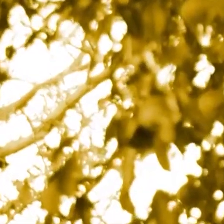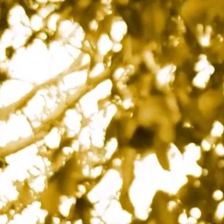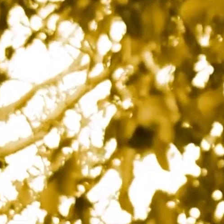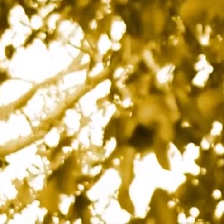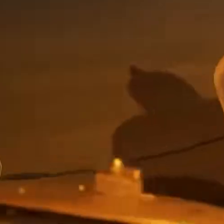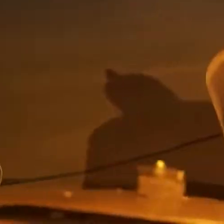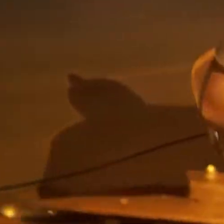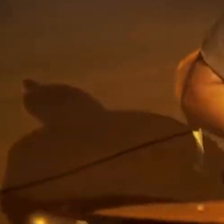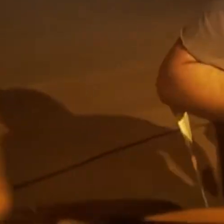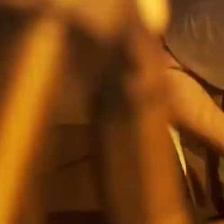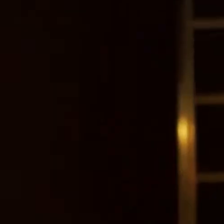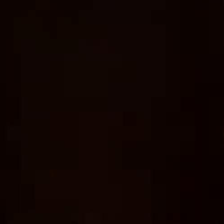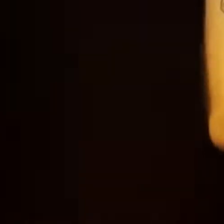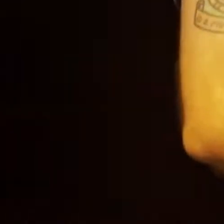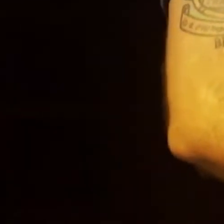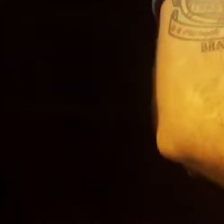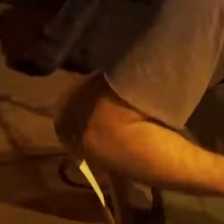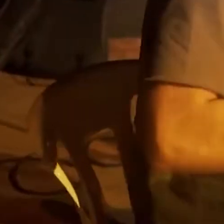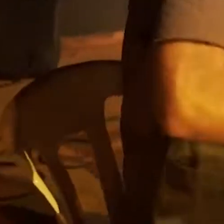alfenis. Nas terras